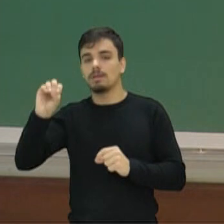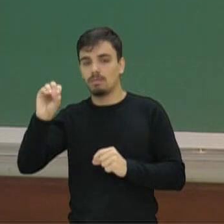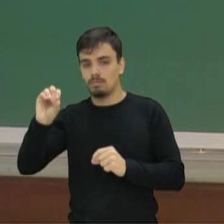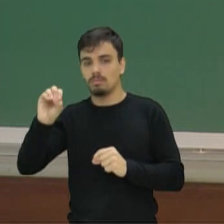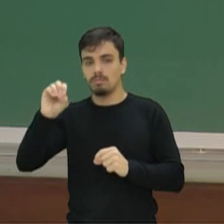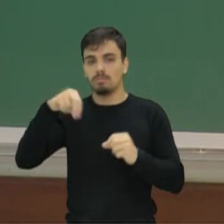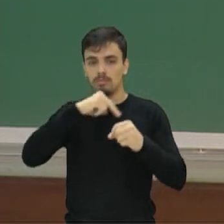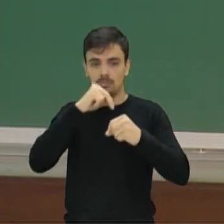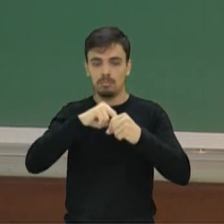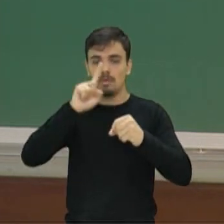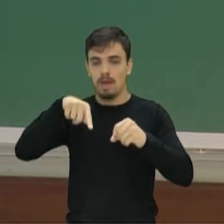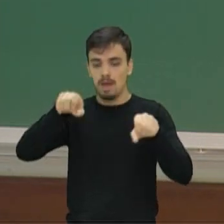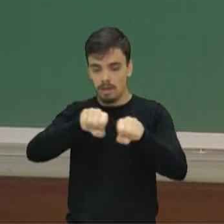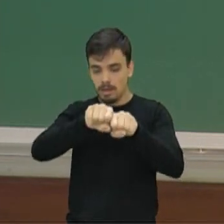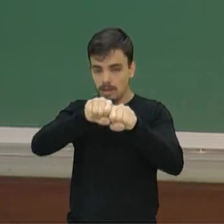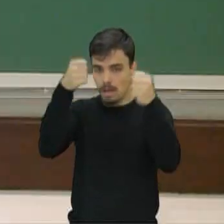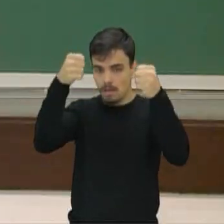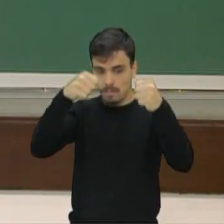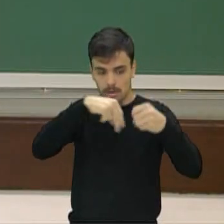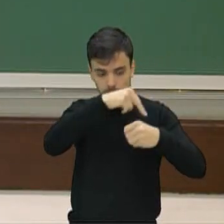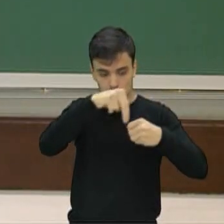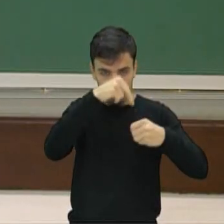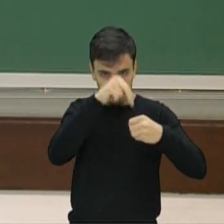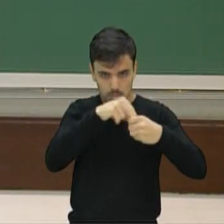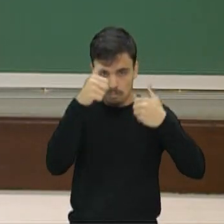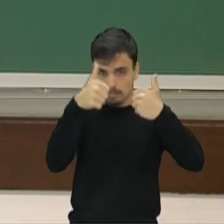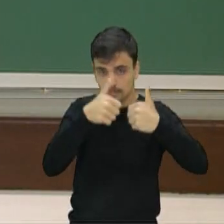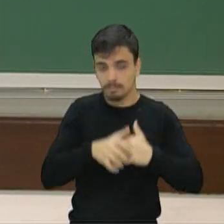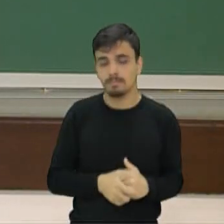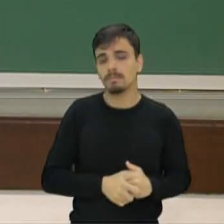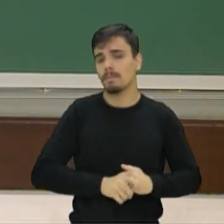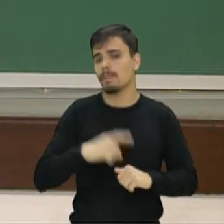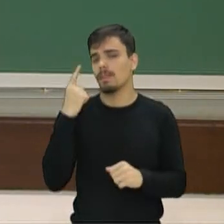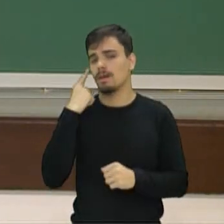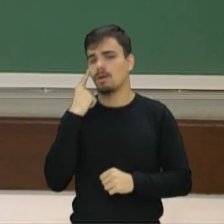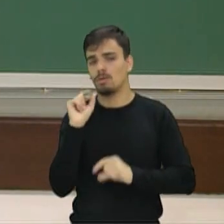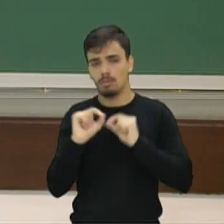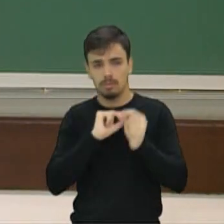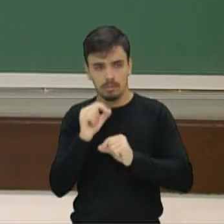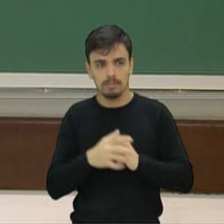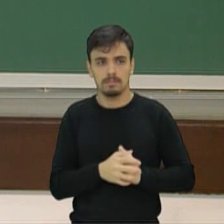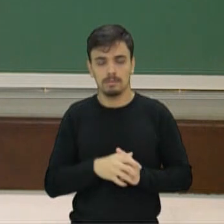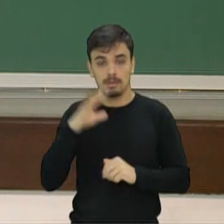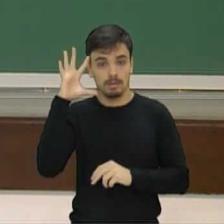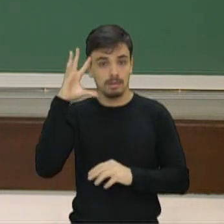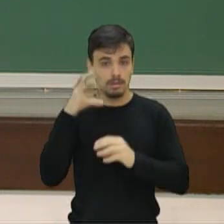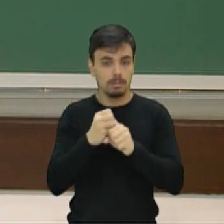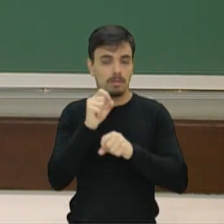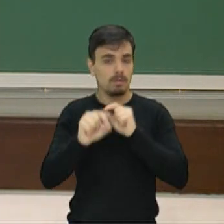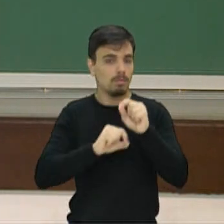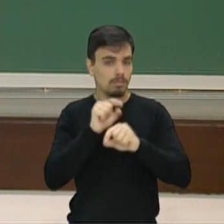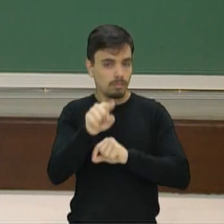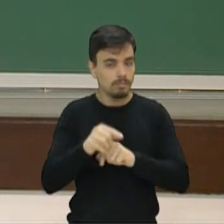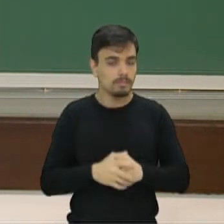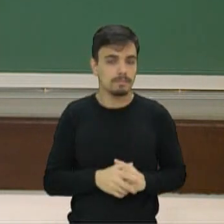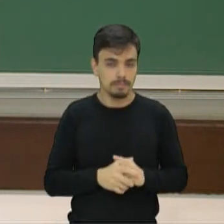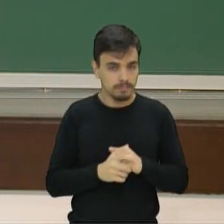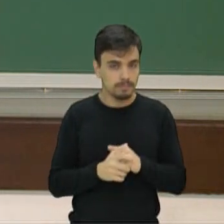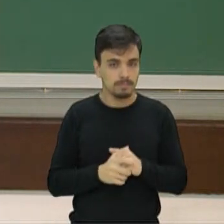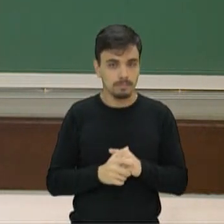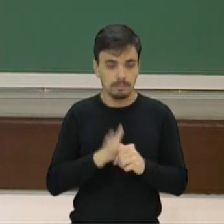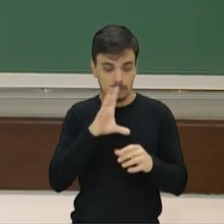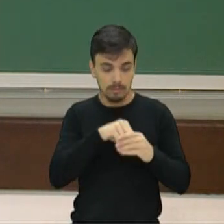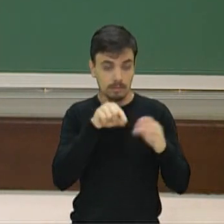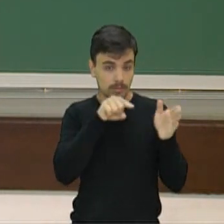o núcleo atômico. Beleza? Então, assim, pessoal, vou relembrar com vocês dentro de um